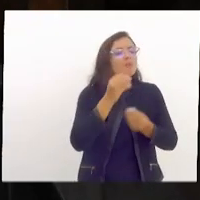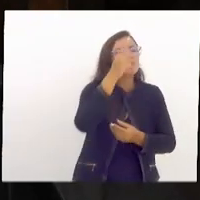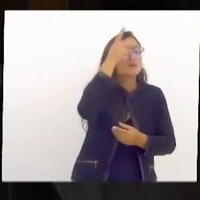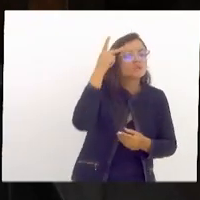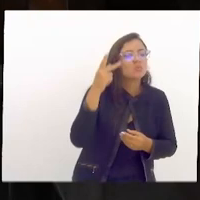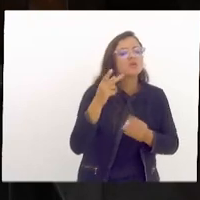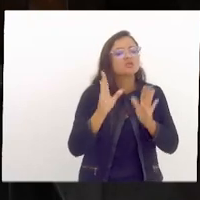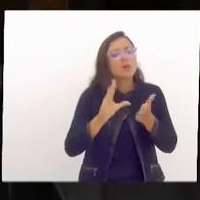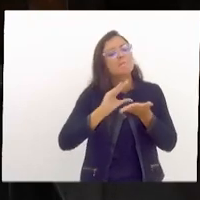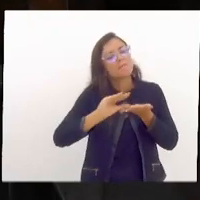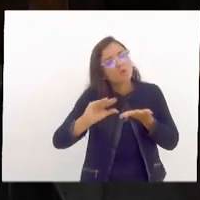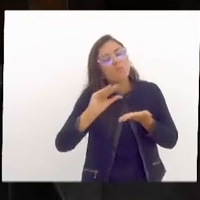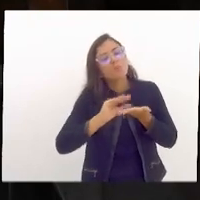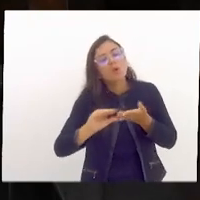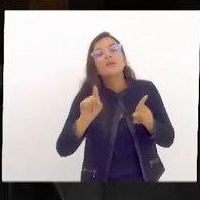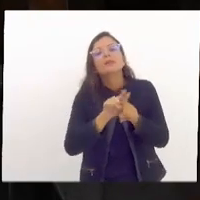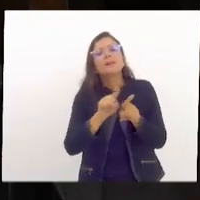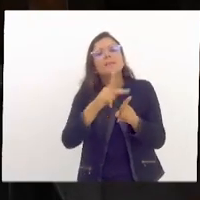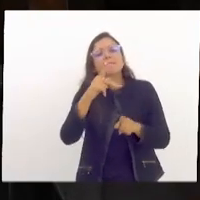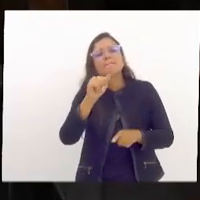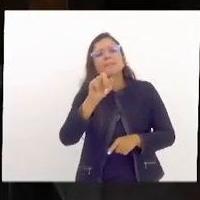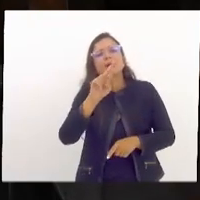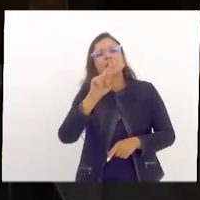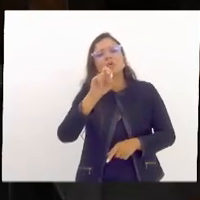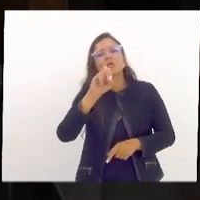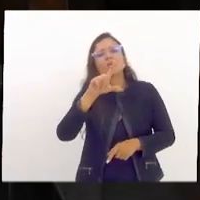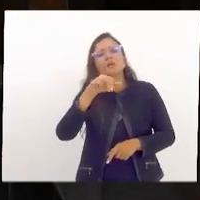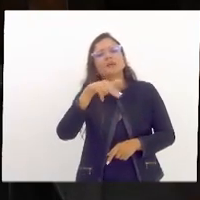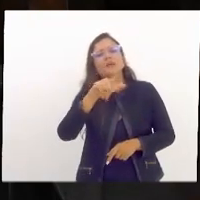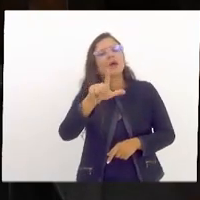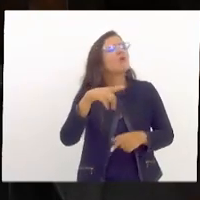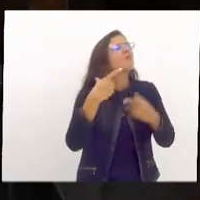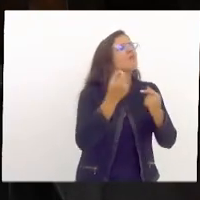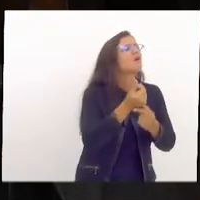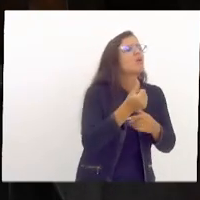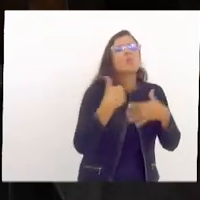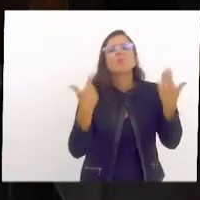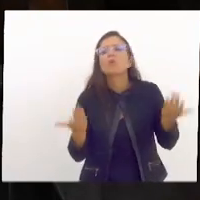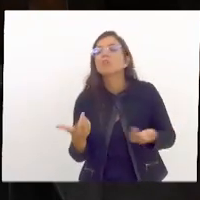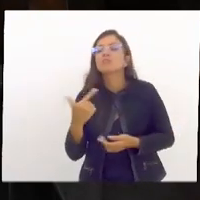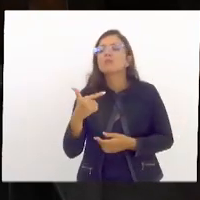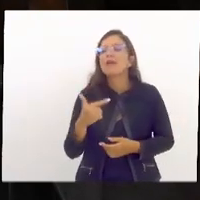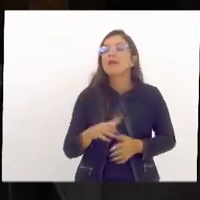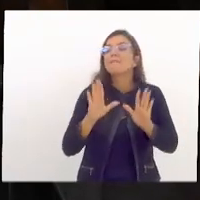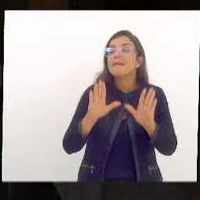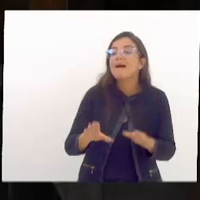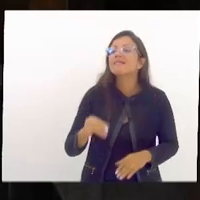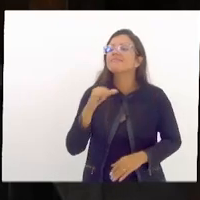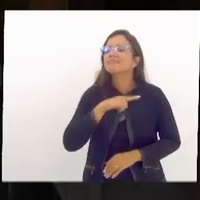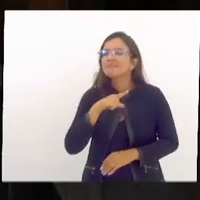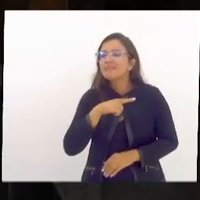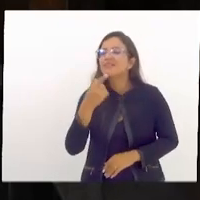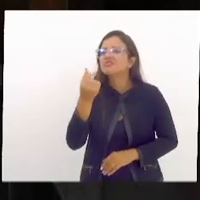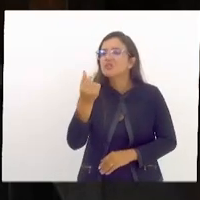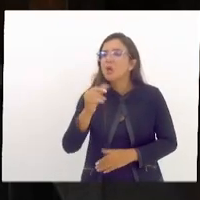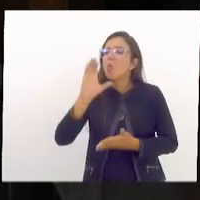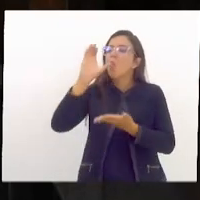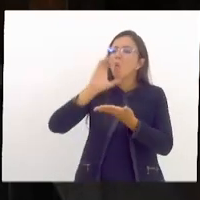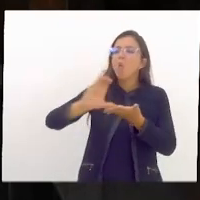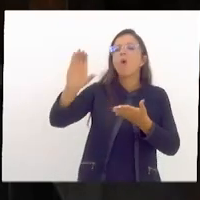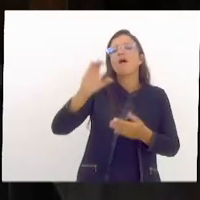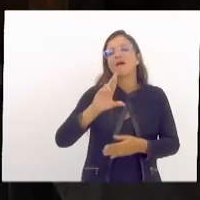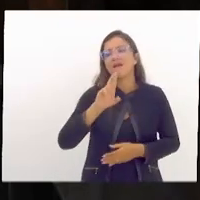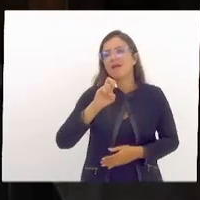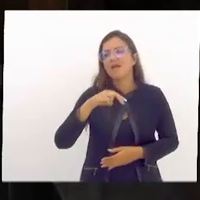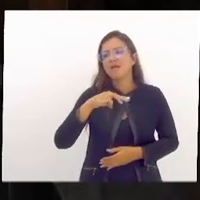valor que a patronal vai dar como contrapartida, mas tem o valor da remuneração. Aquele